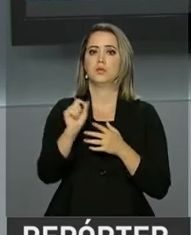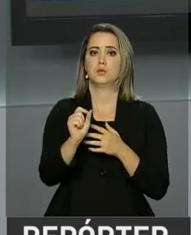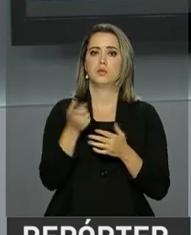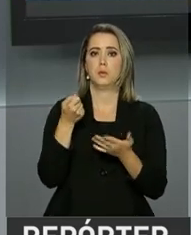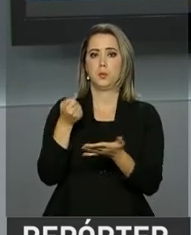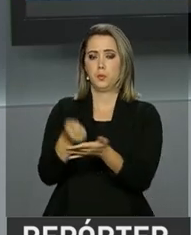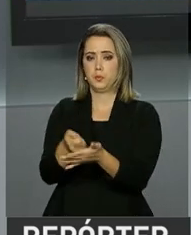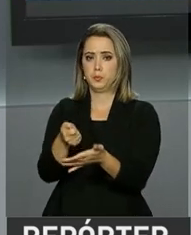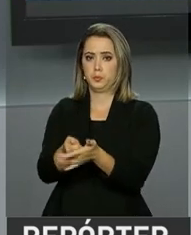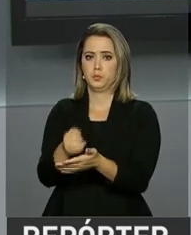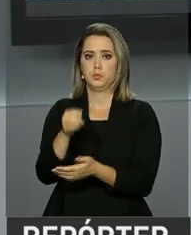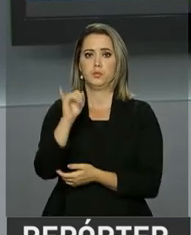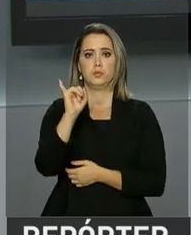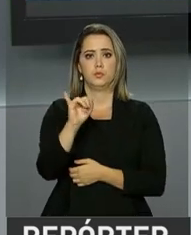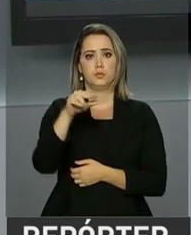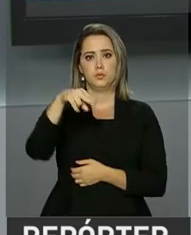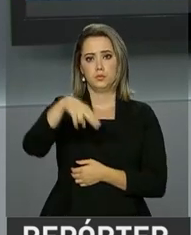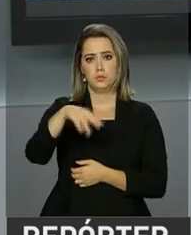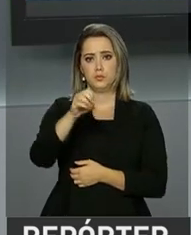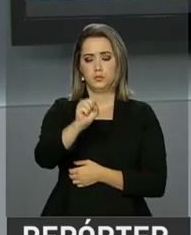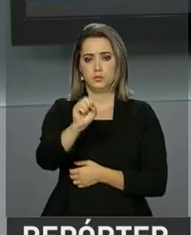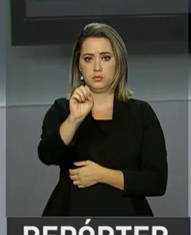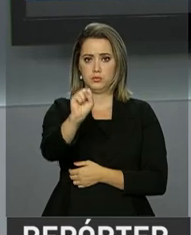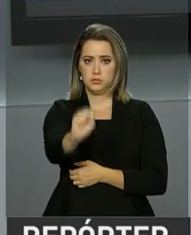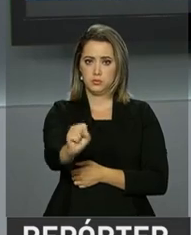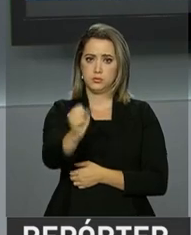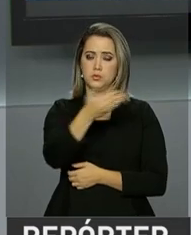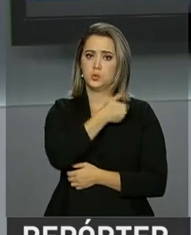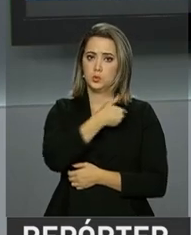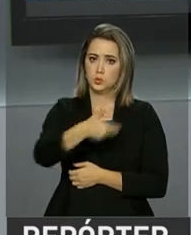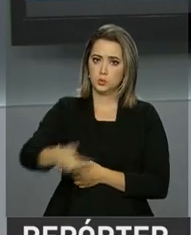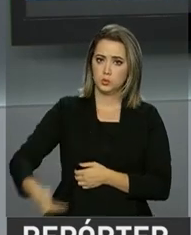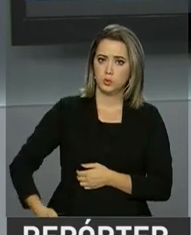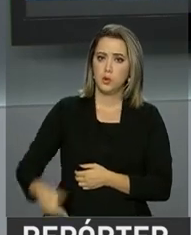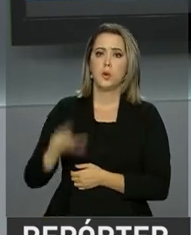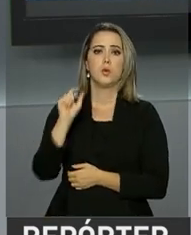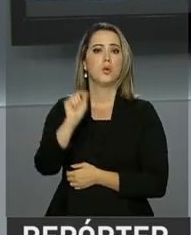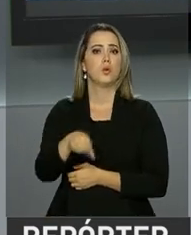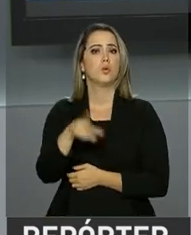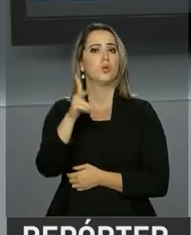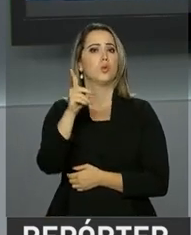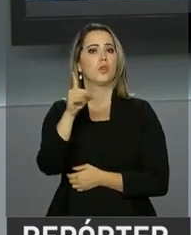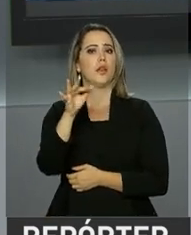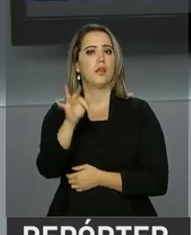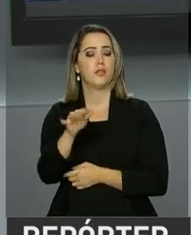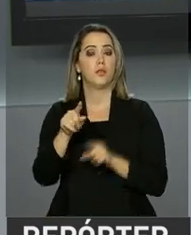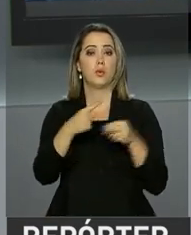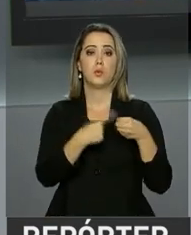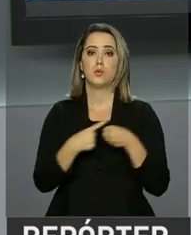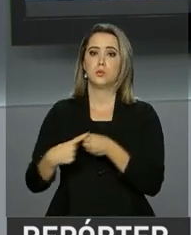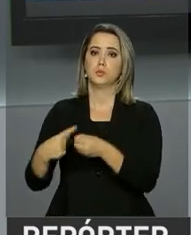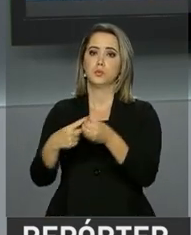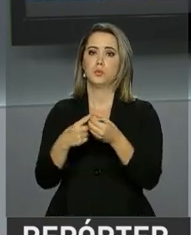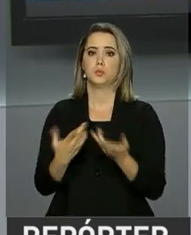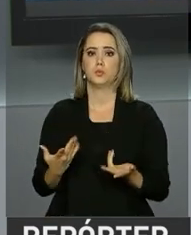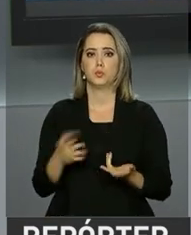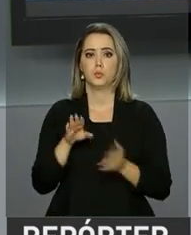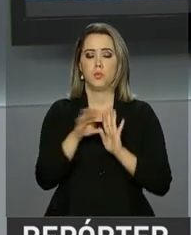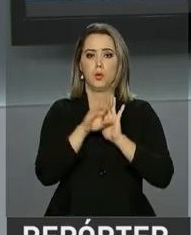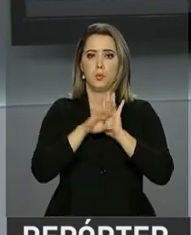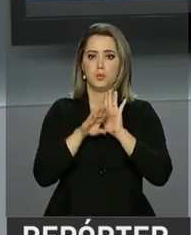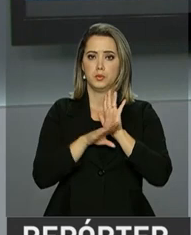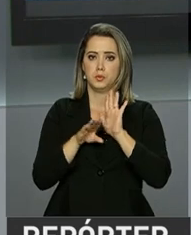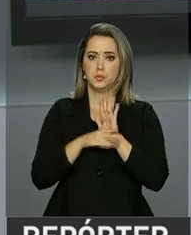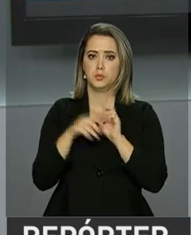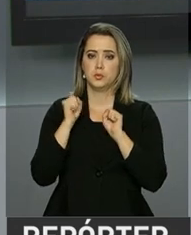relativos as contribuições previdenciárias de responsabilidade dos Estados do Distrito Federal e também dos Municípios